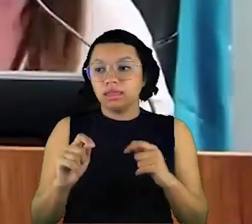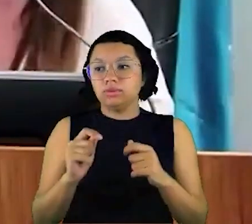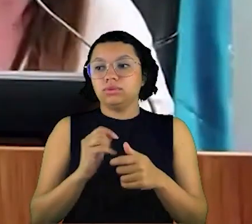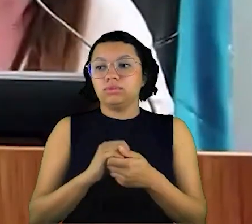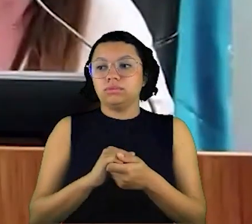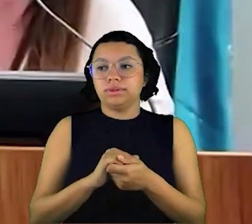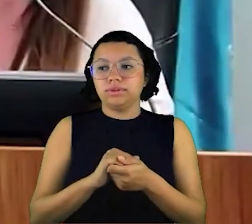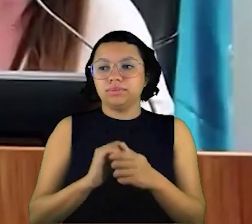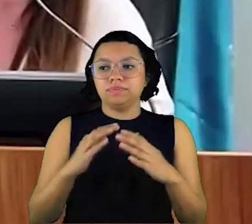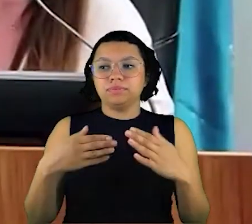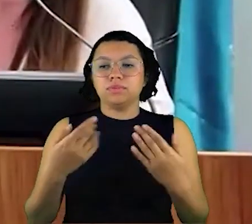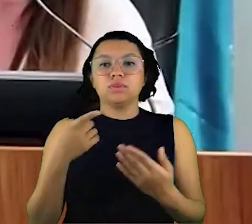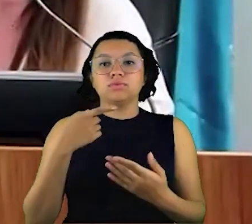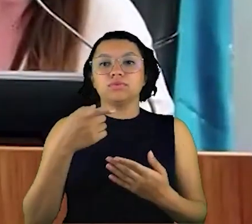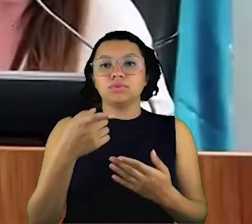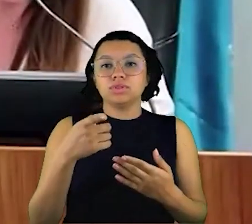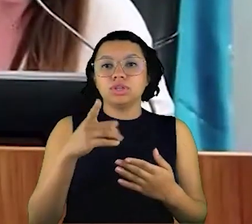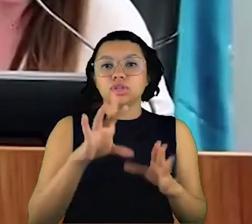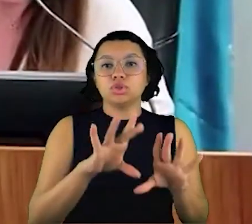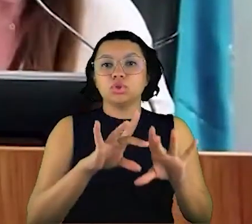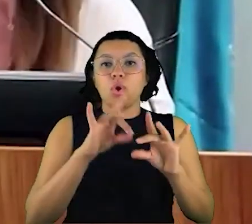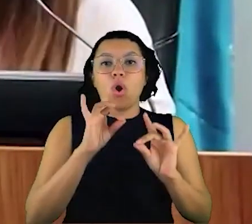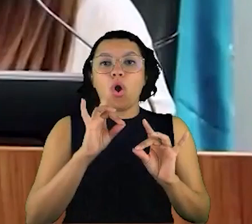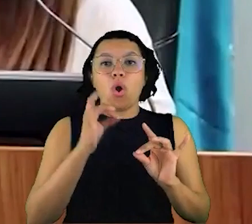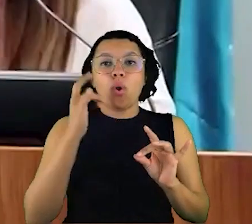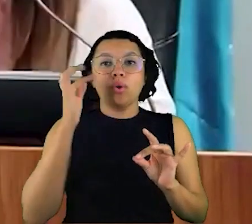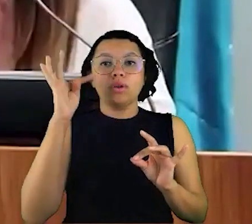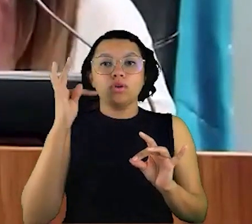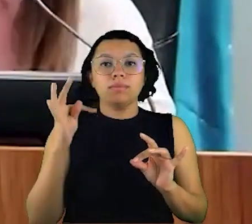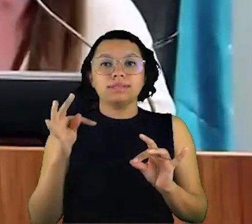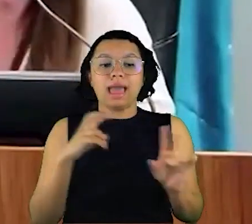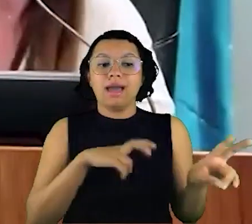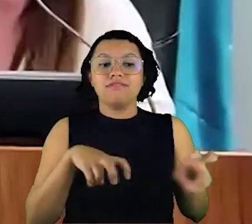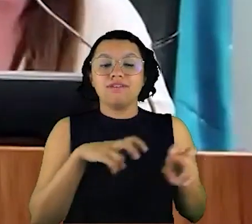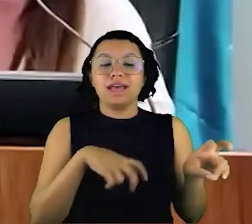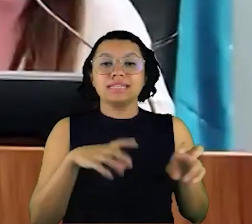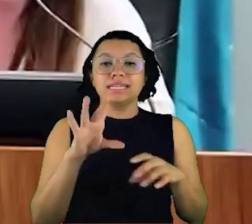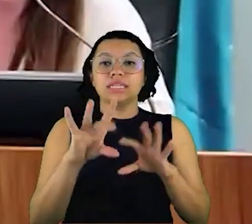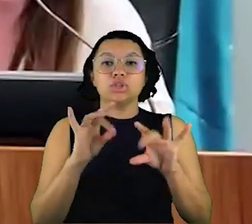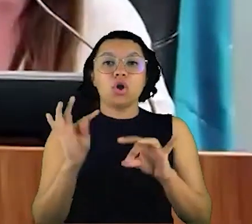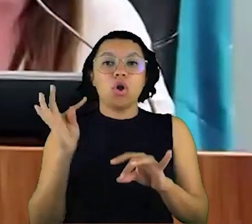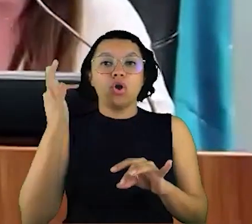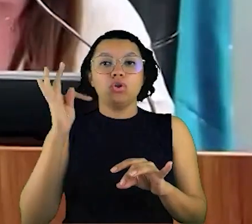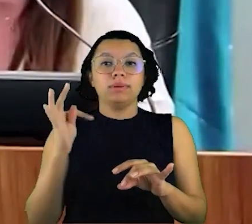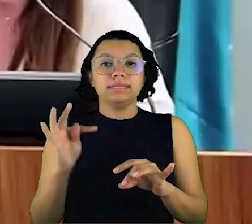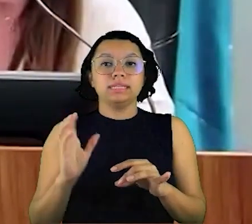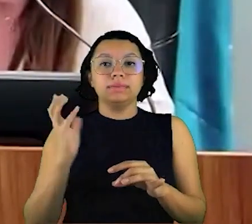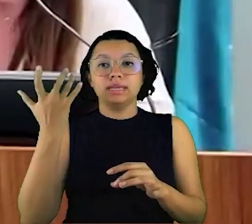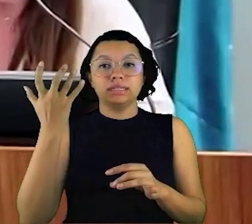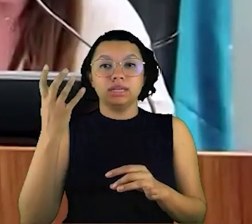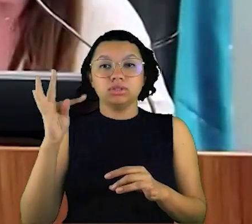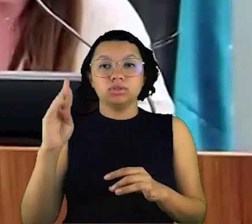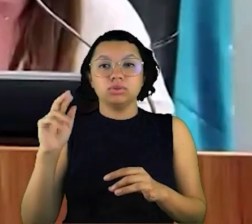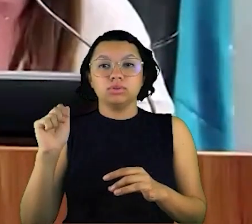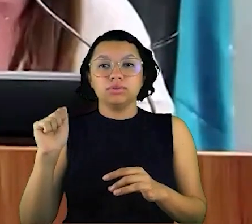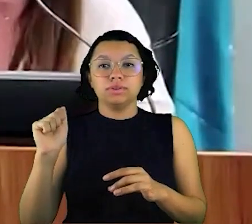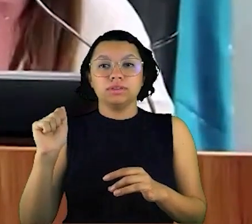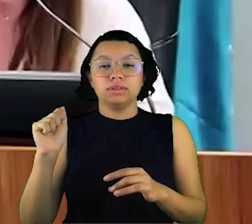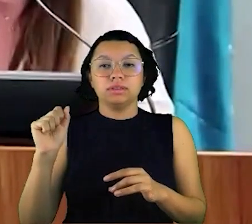Naturalmente que quando você elege uma tese, a Fazenda elege uma tese para ser resolvida em